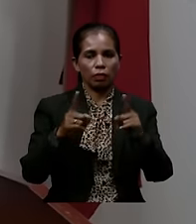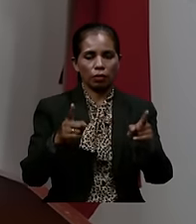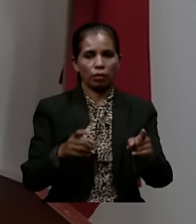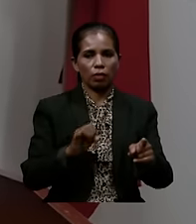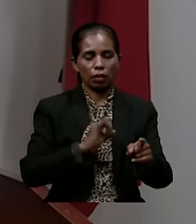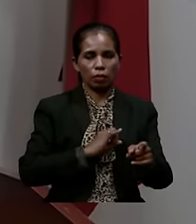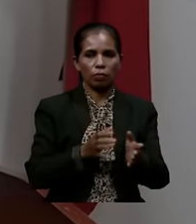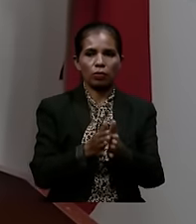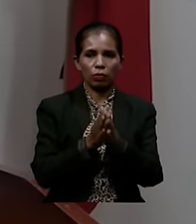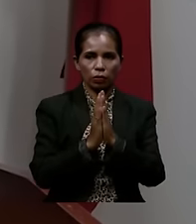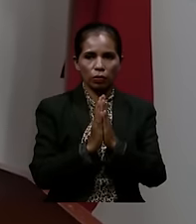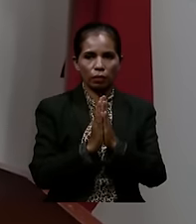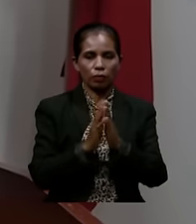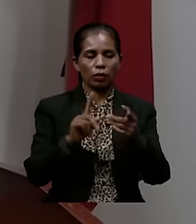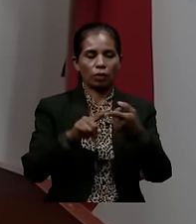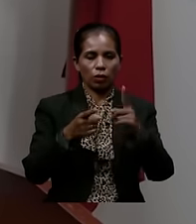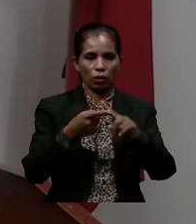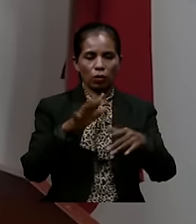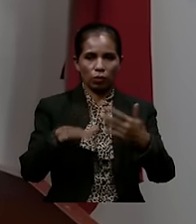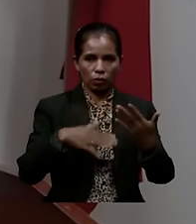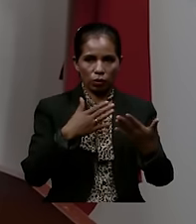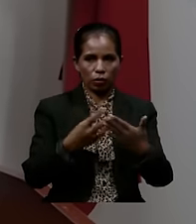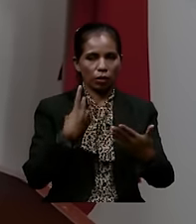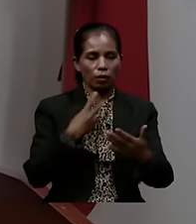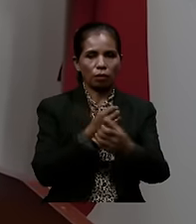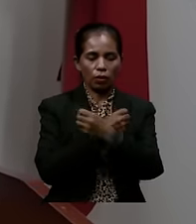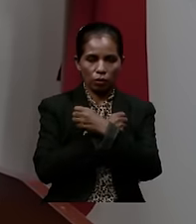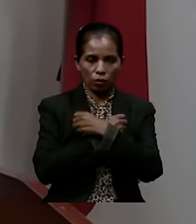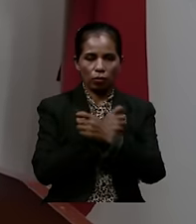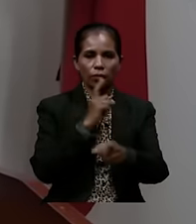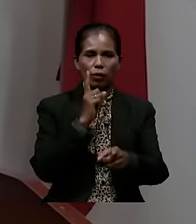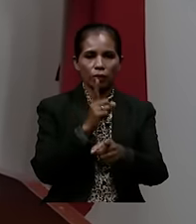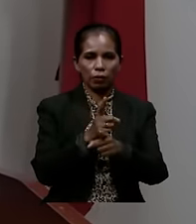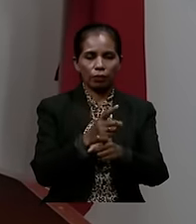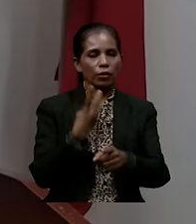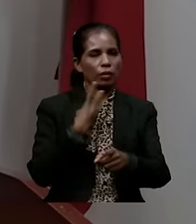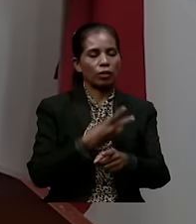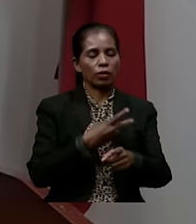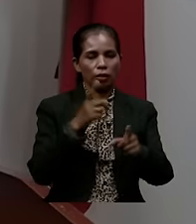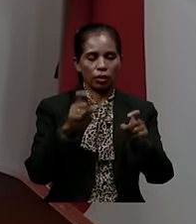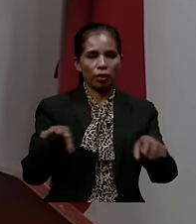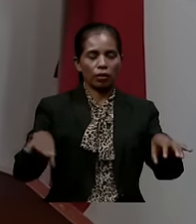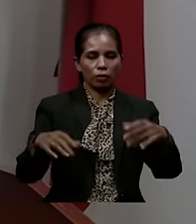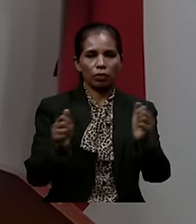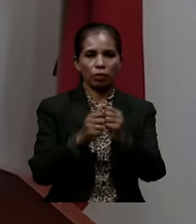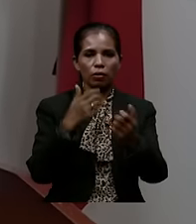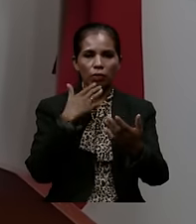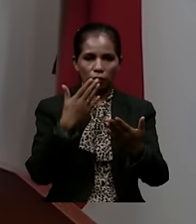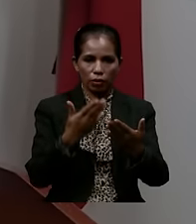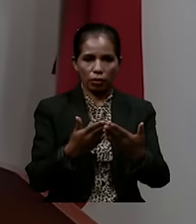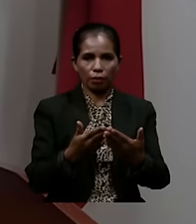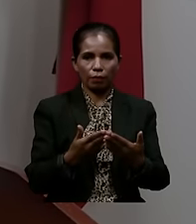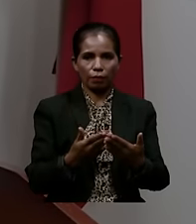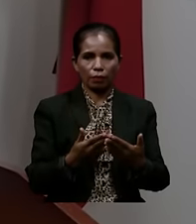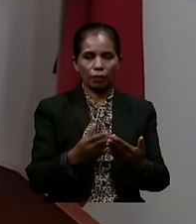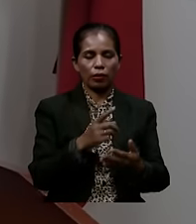almoço fuso ba maluxira o todo, nebe ma amia domi te teves, e te tem coopera hoje dia.